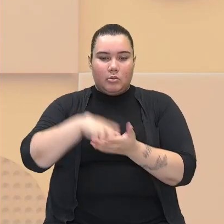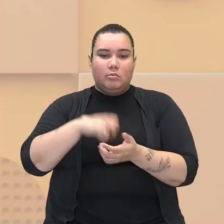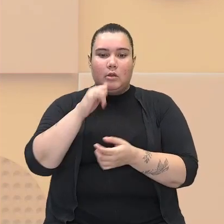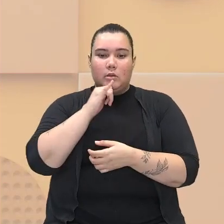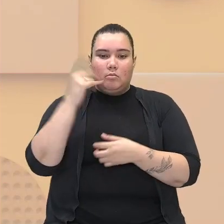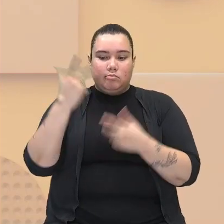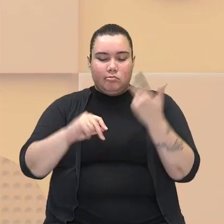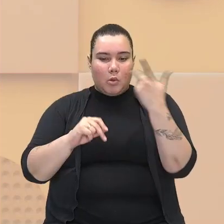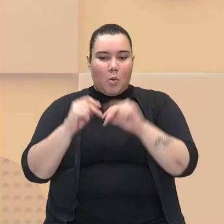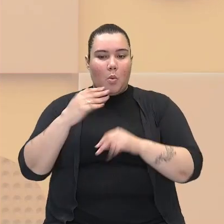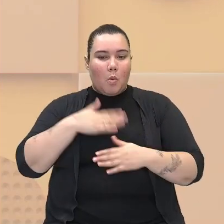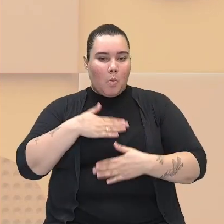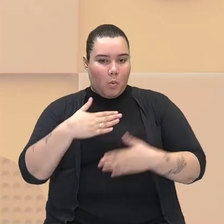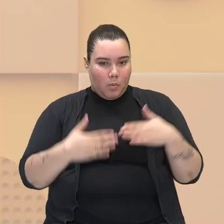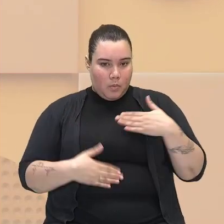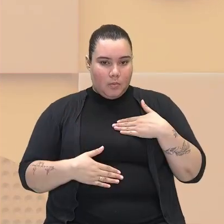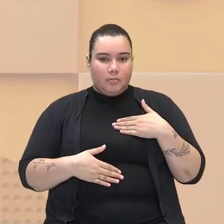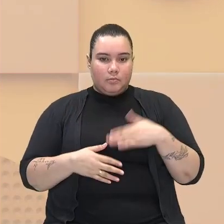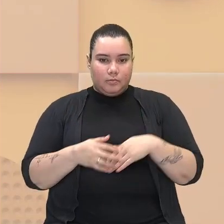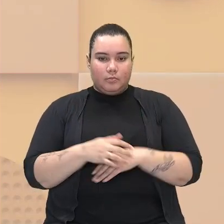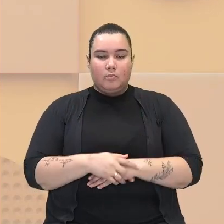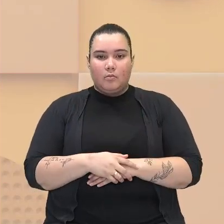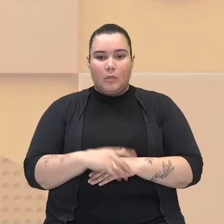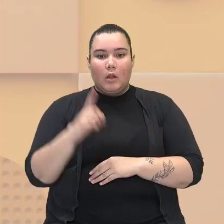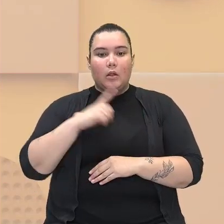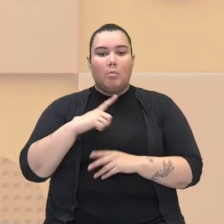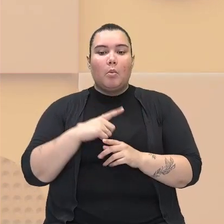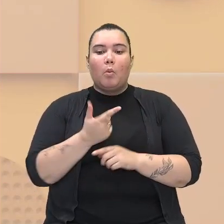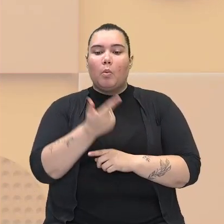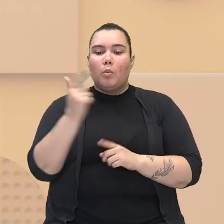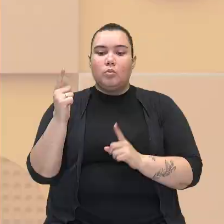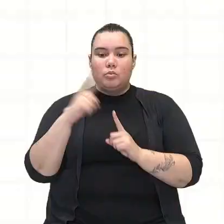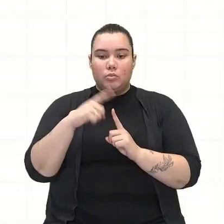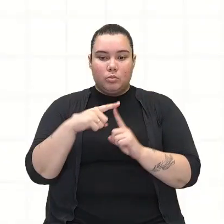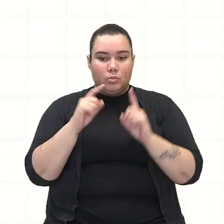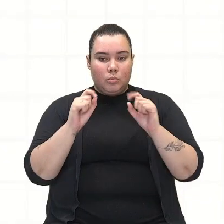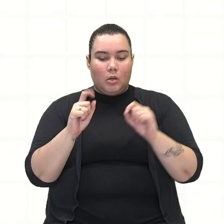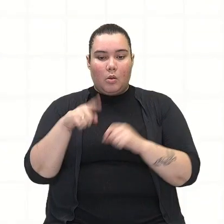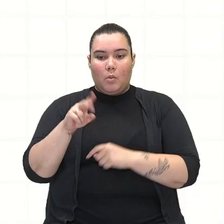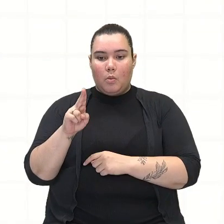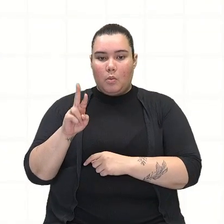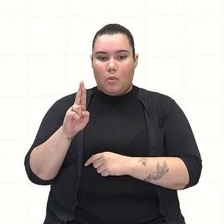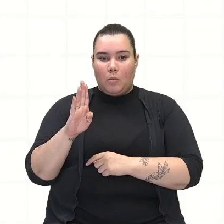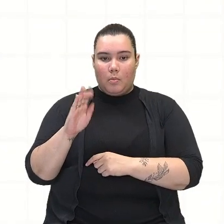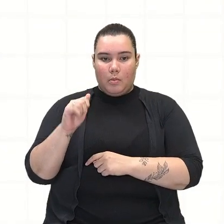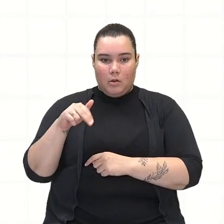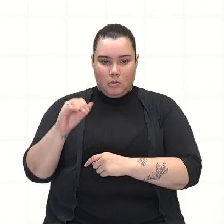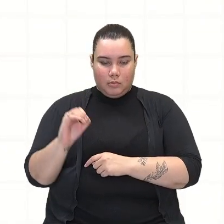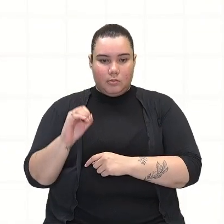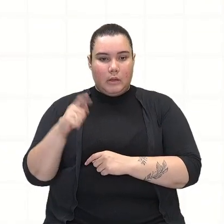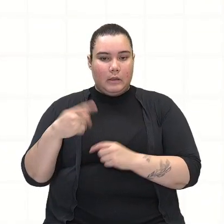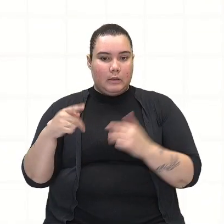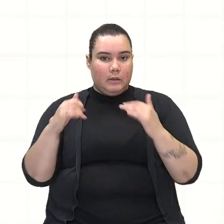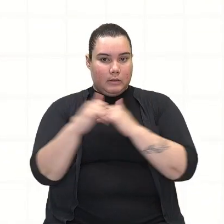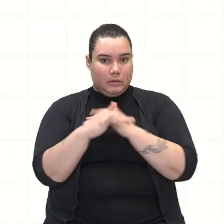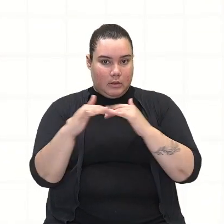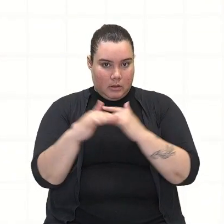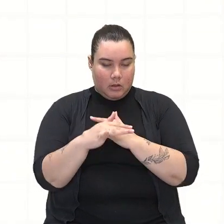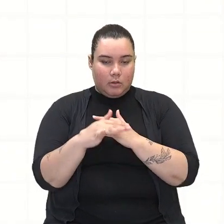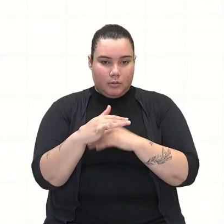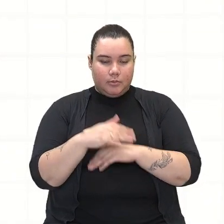físicos. Então, vai ter outra forma de trabalho também, que será um trabalho urbano. Então, percebam que a gente está estabelecendo